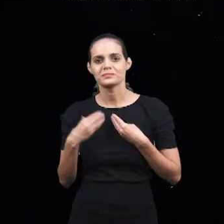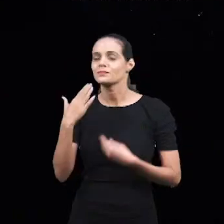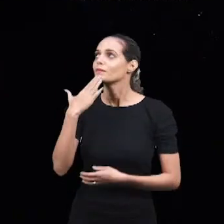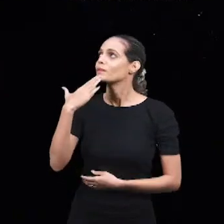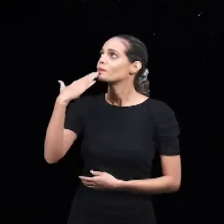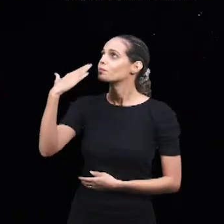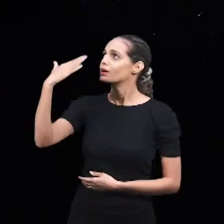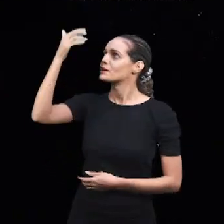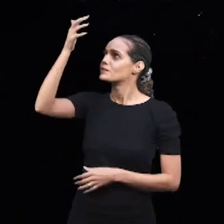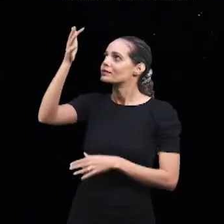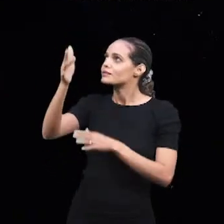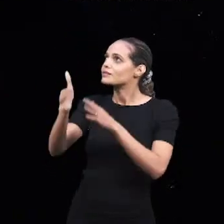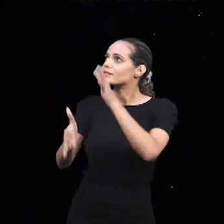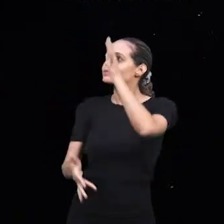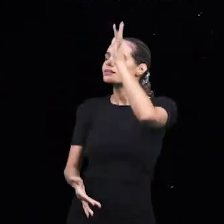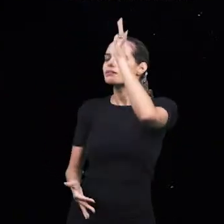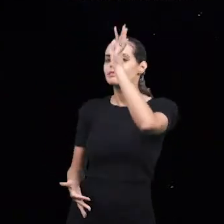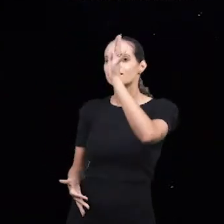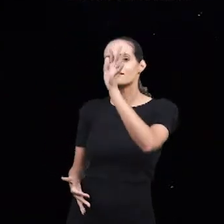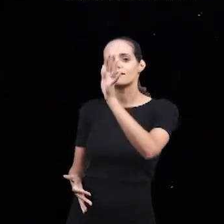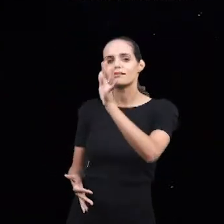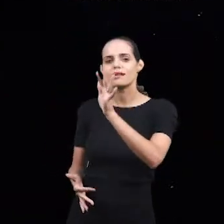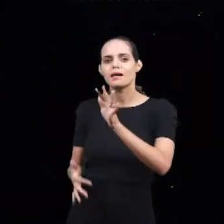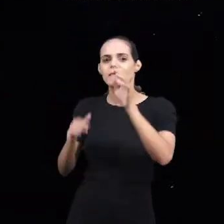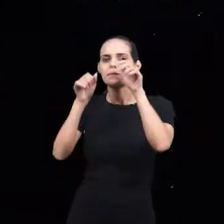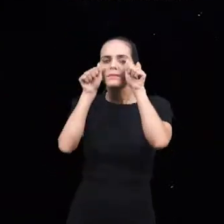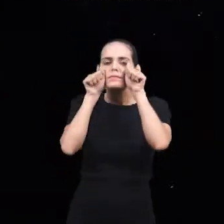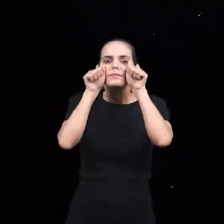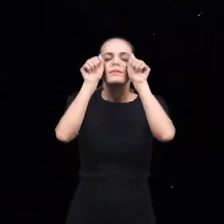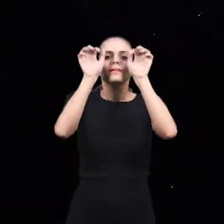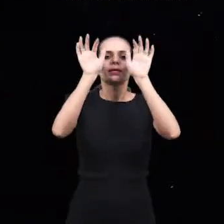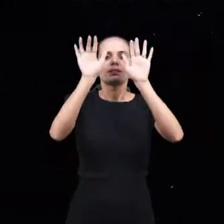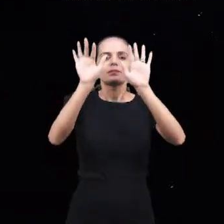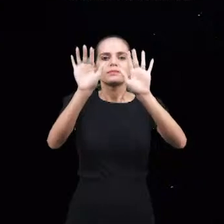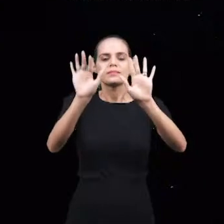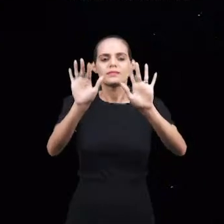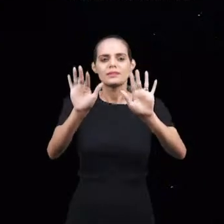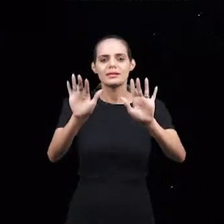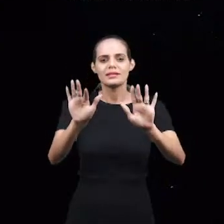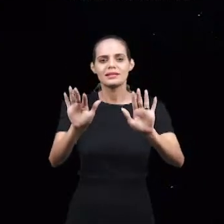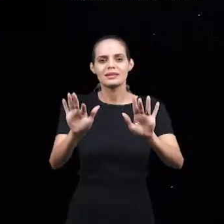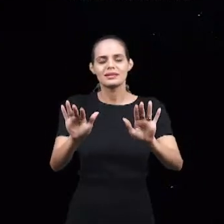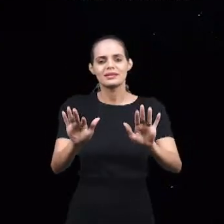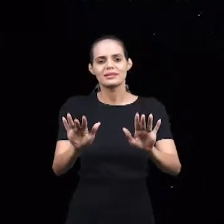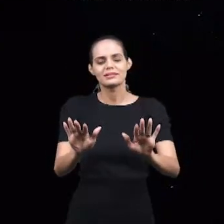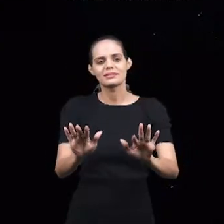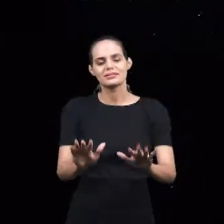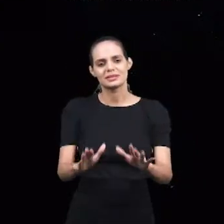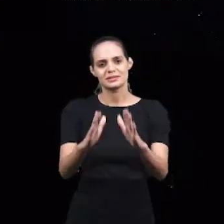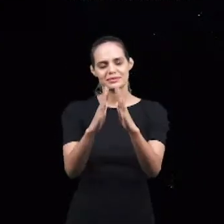nós. Derrama as tuas bênçãos, a tua